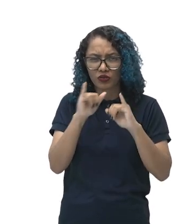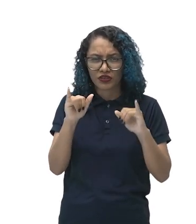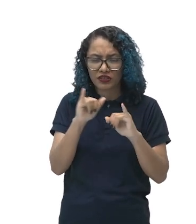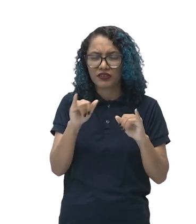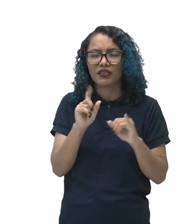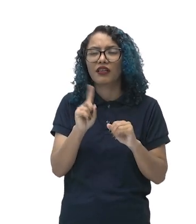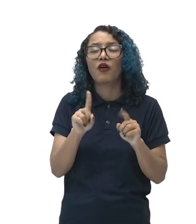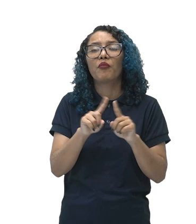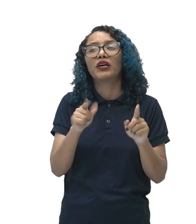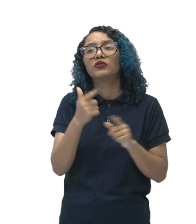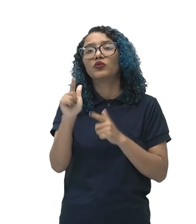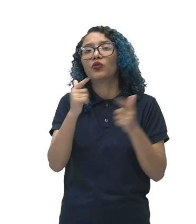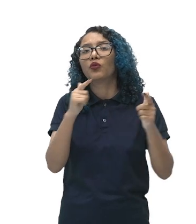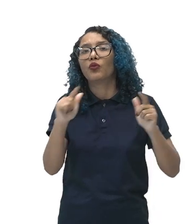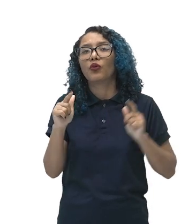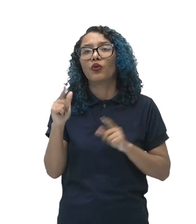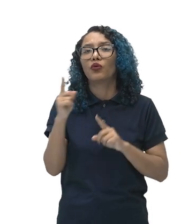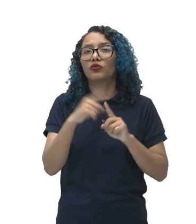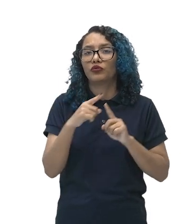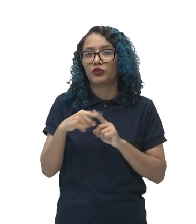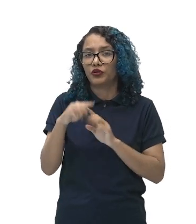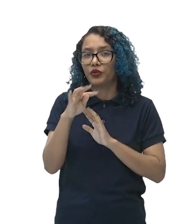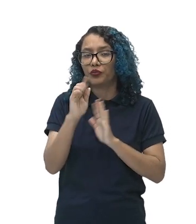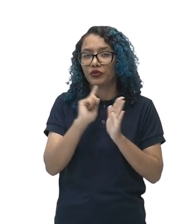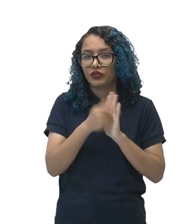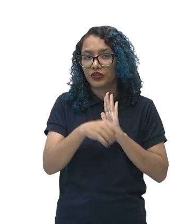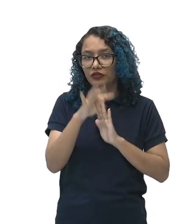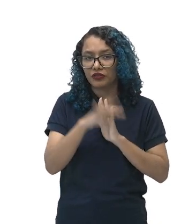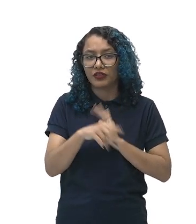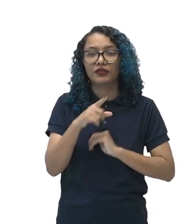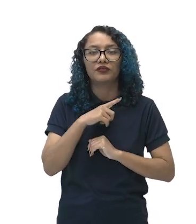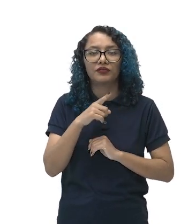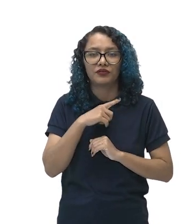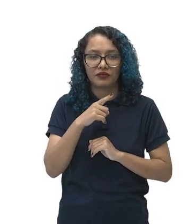nós vamos encontrar variados gêneros textuais